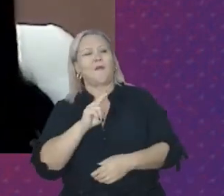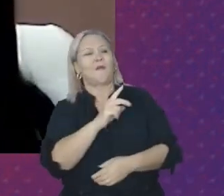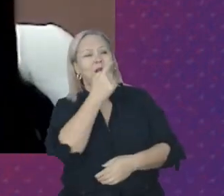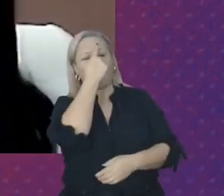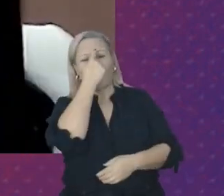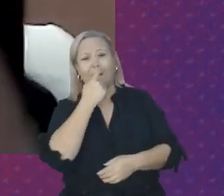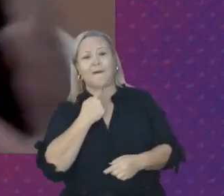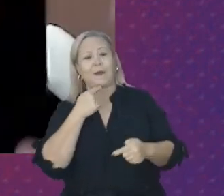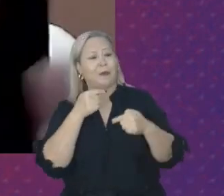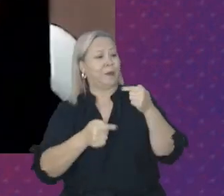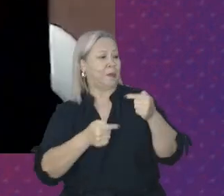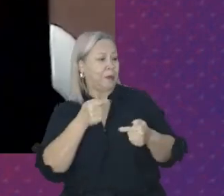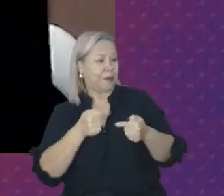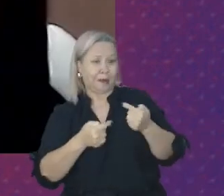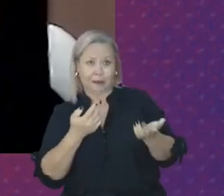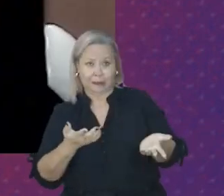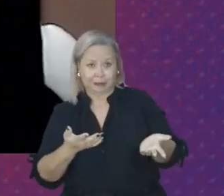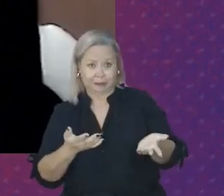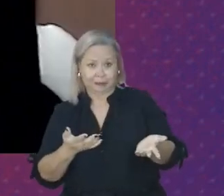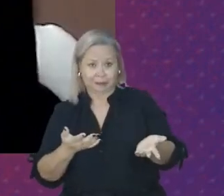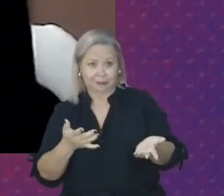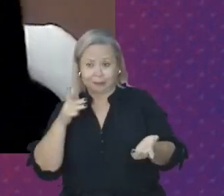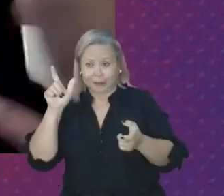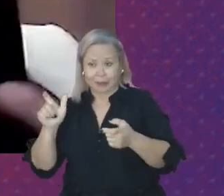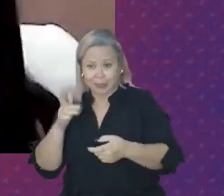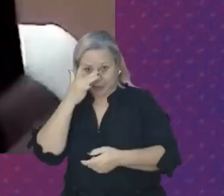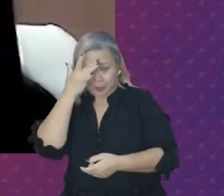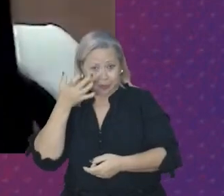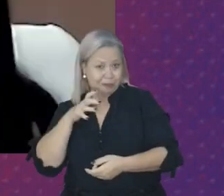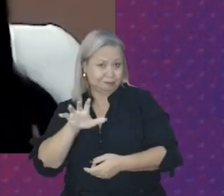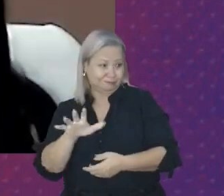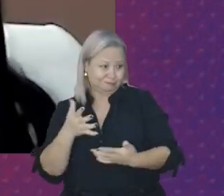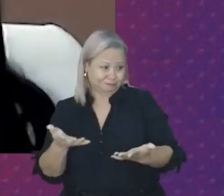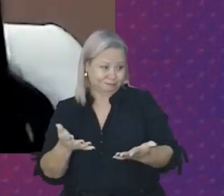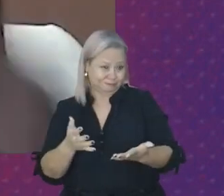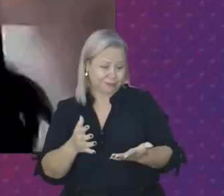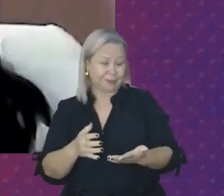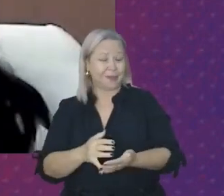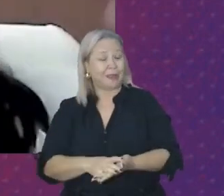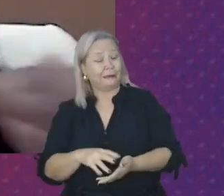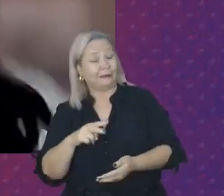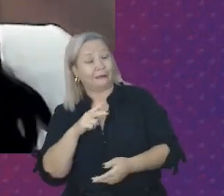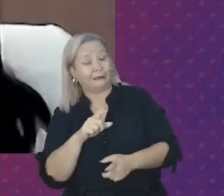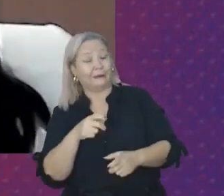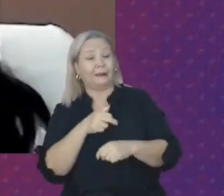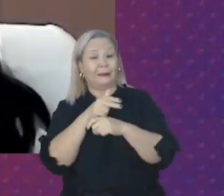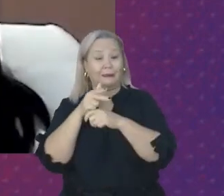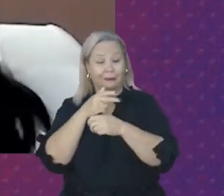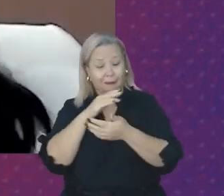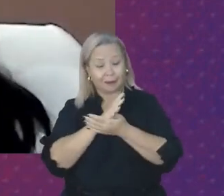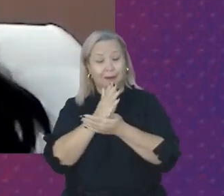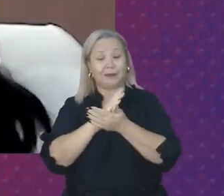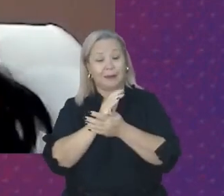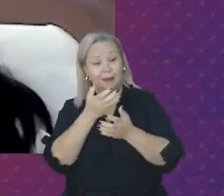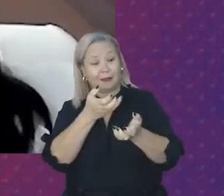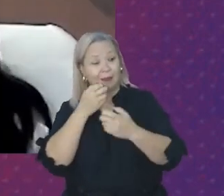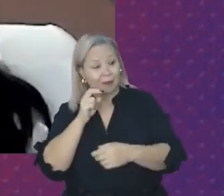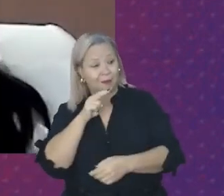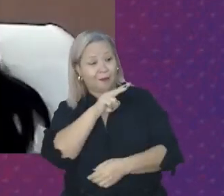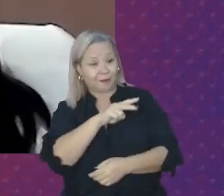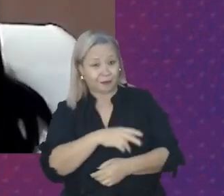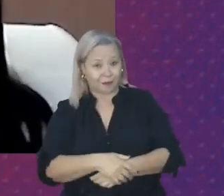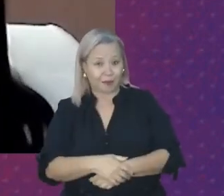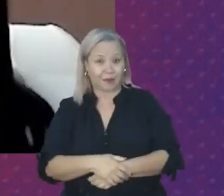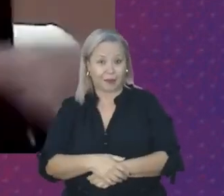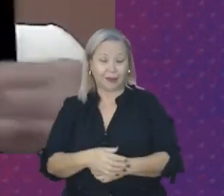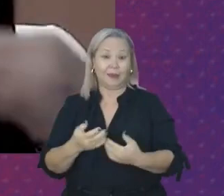de um político, nossa, como eu queria ver aquele vídeo chato e monótono que tem um drone e